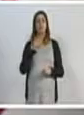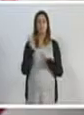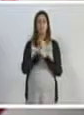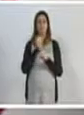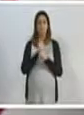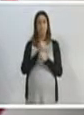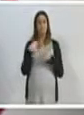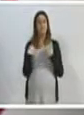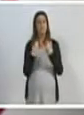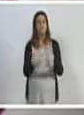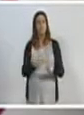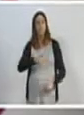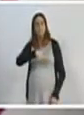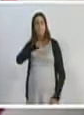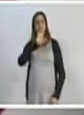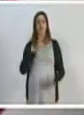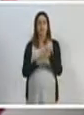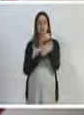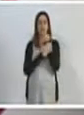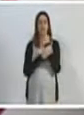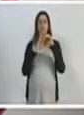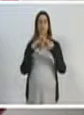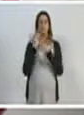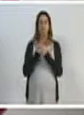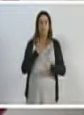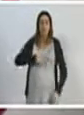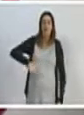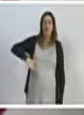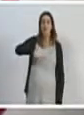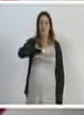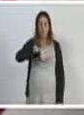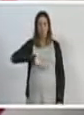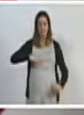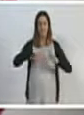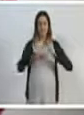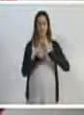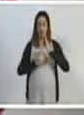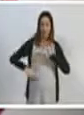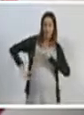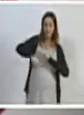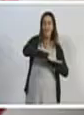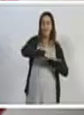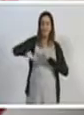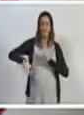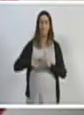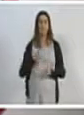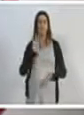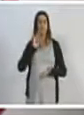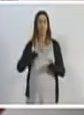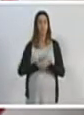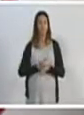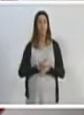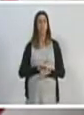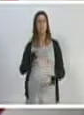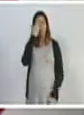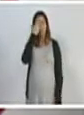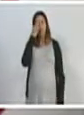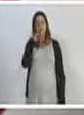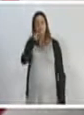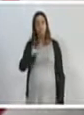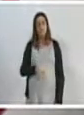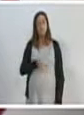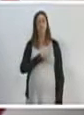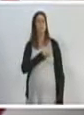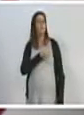segurança necessária no entorno das escolas. E a Escola Vidal Ramos, com a ação da diretora lá, Proativa, tenho certeza, a primeira, de